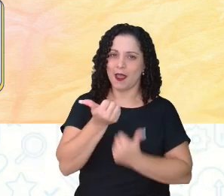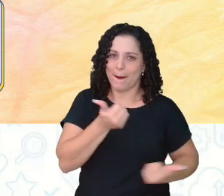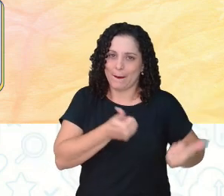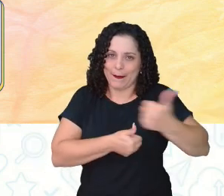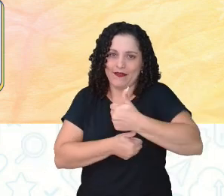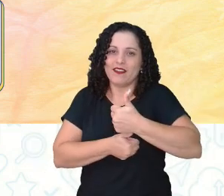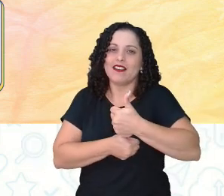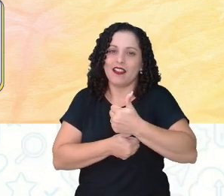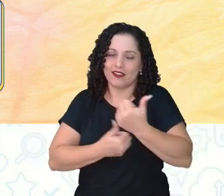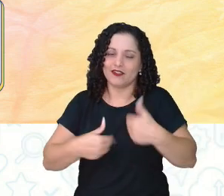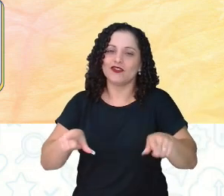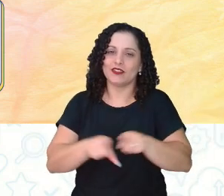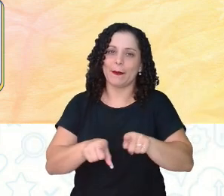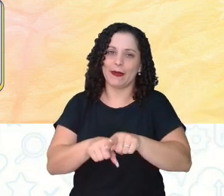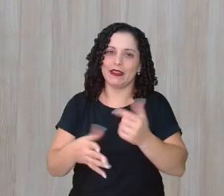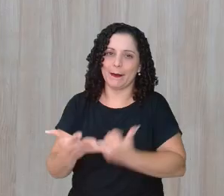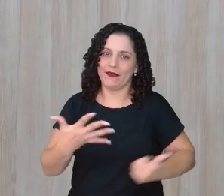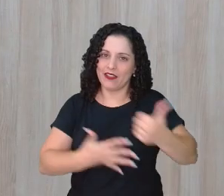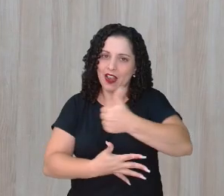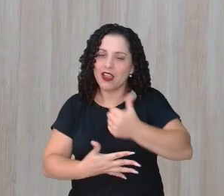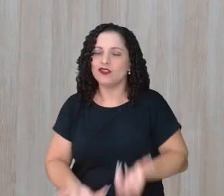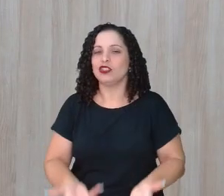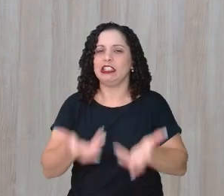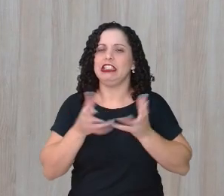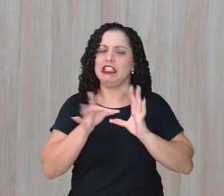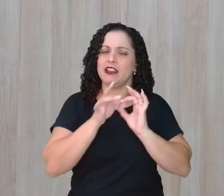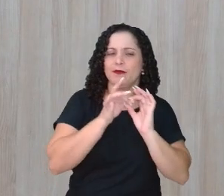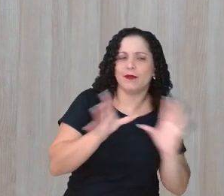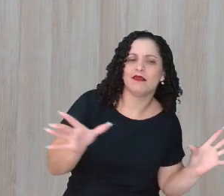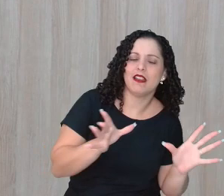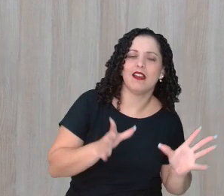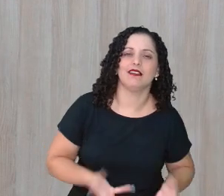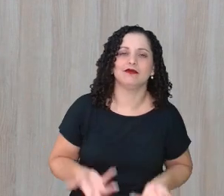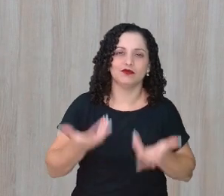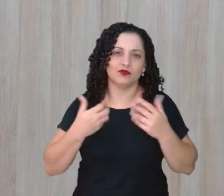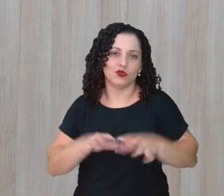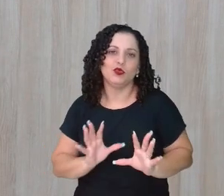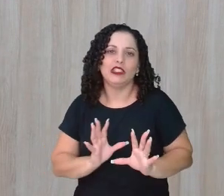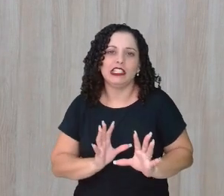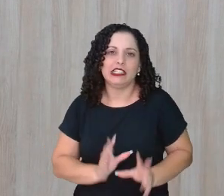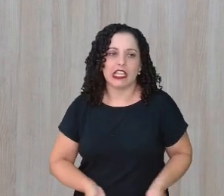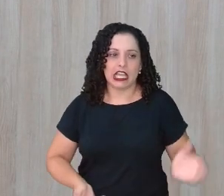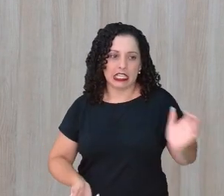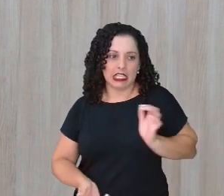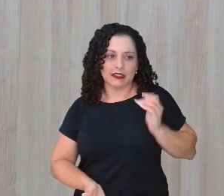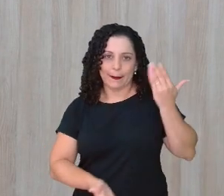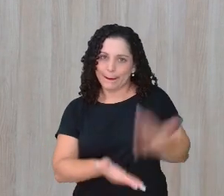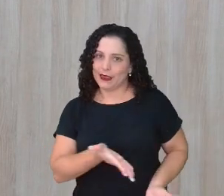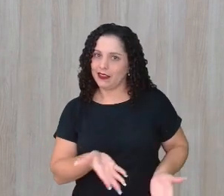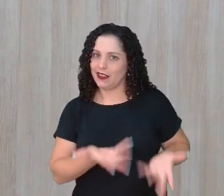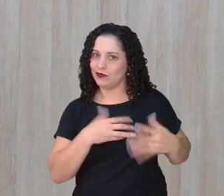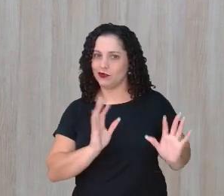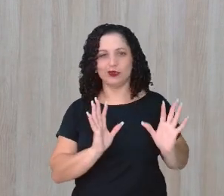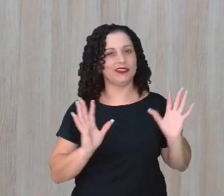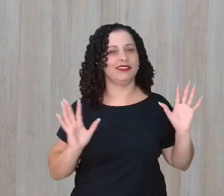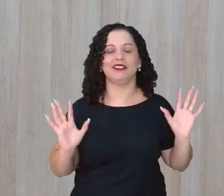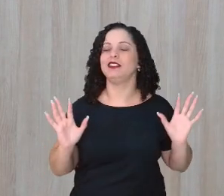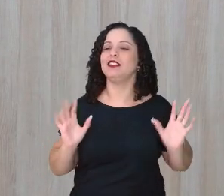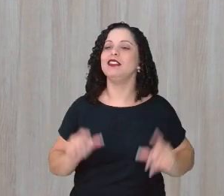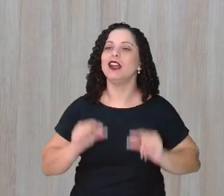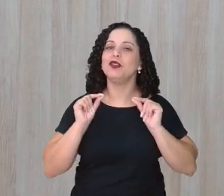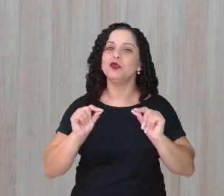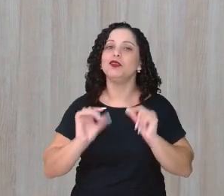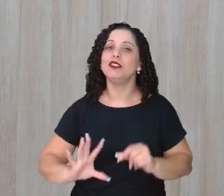seus negócios, não ser confiscado, né? Não ser alterado ali seus bens. E aí, olha o